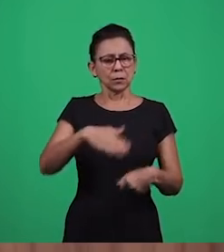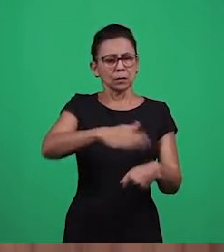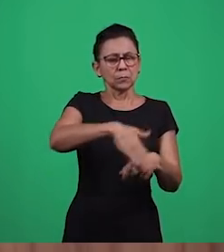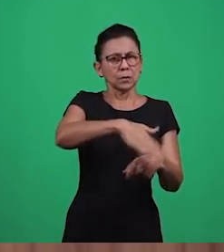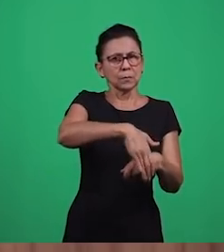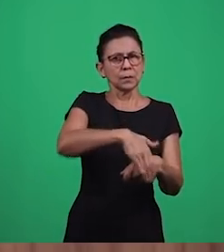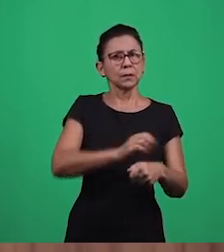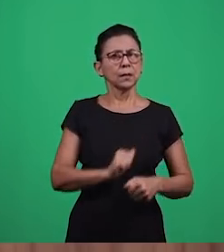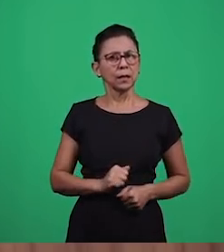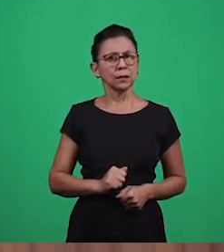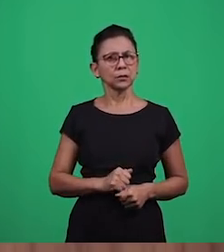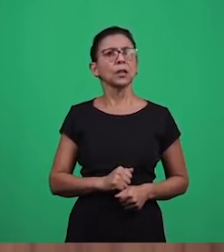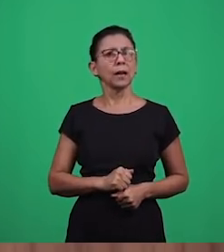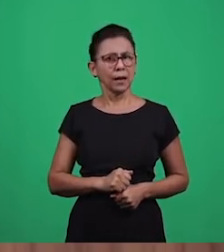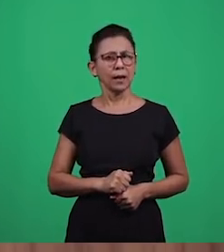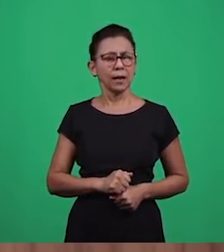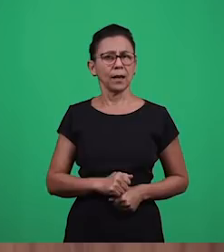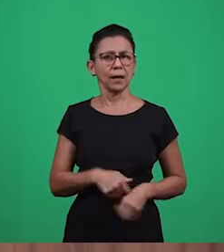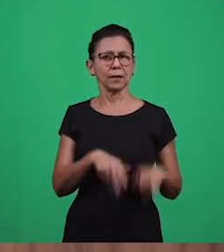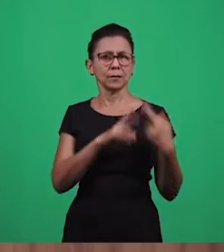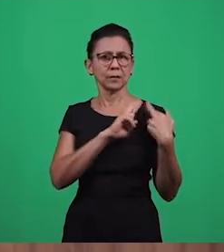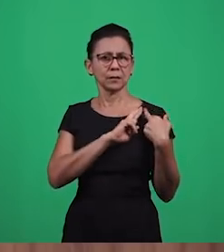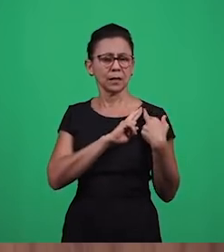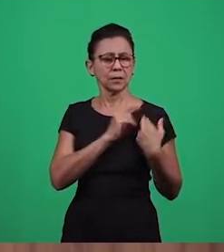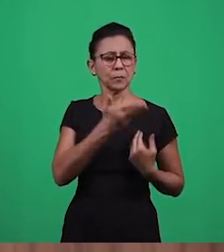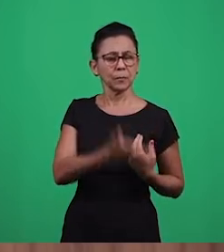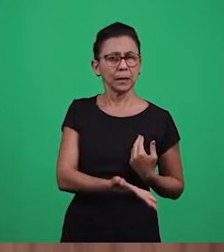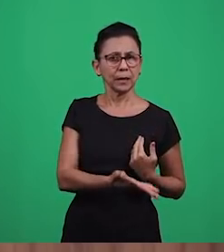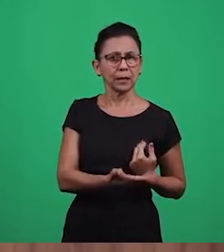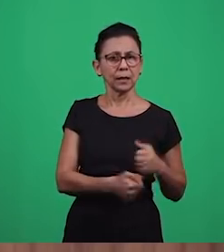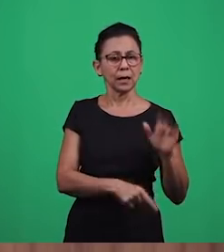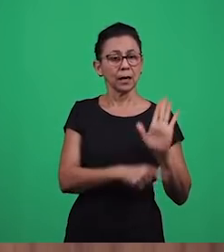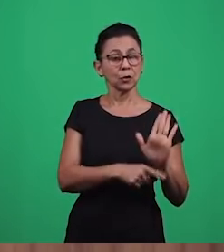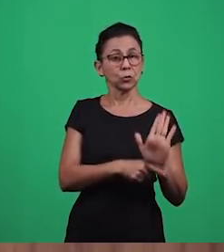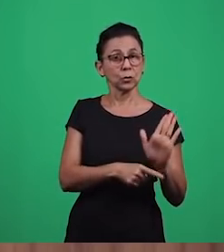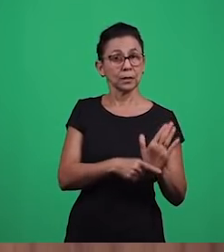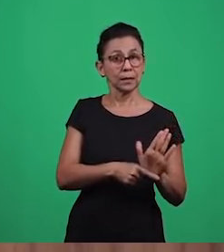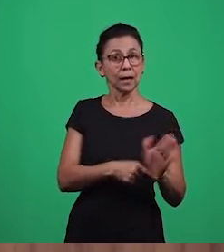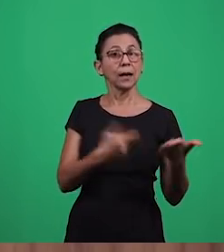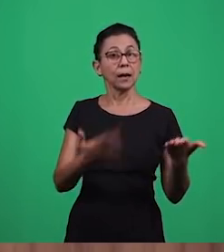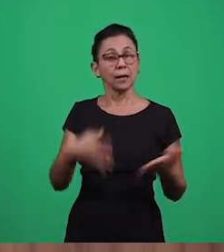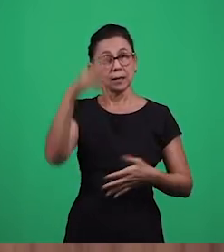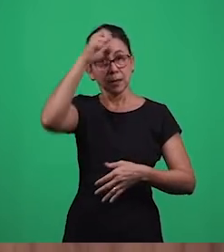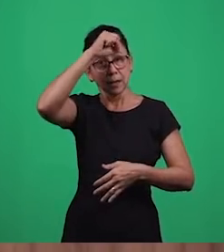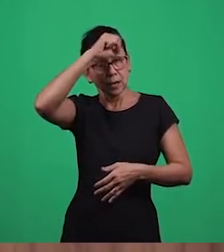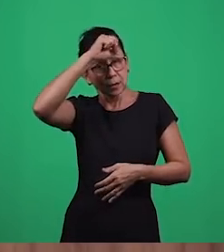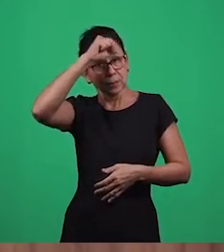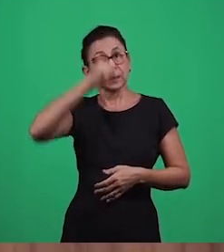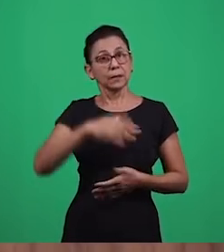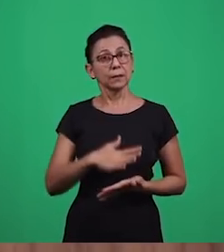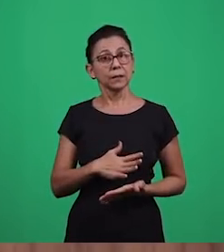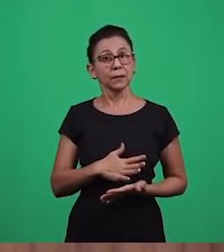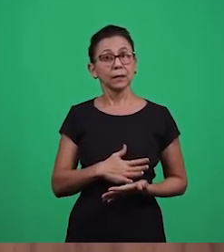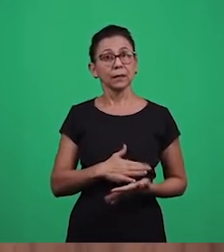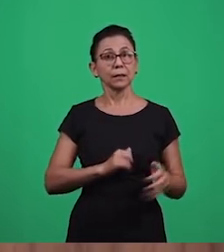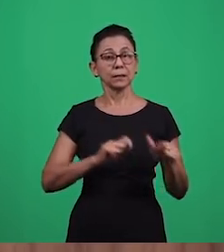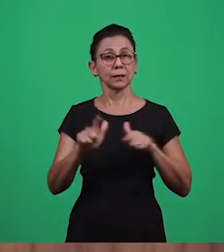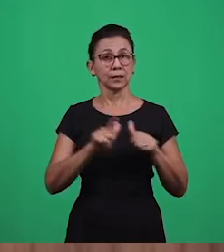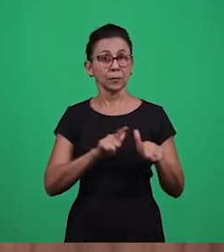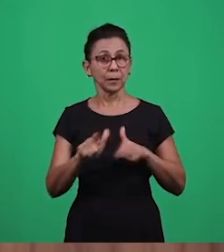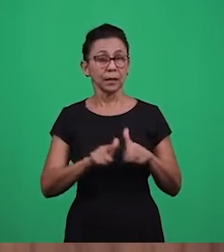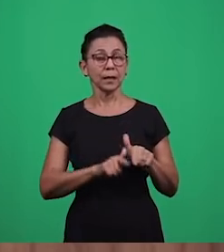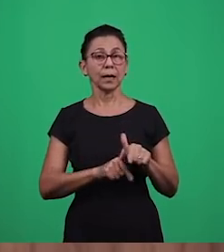fazermos com as crianças. E assim, trabalhando numa perspectiva dialógica, em que nós fazemos com as crianças,